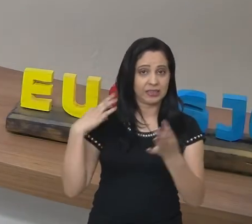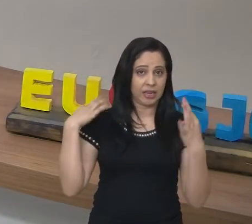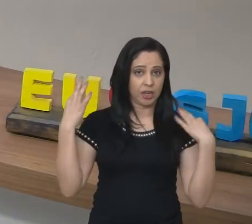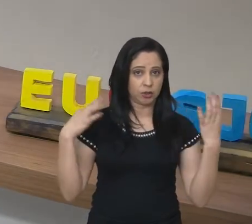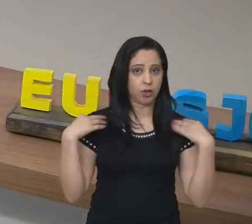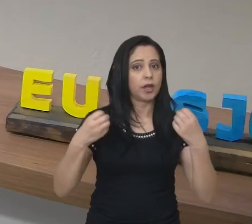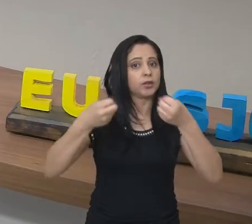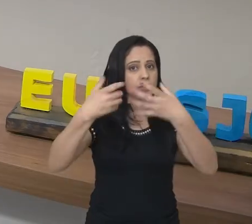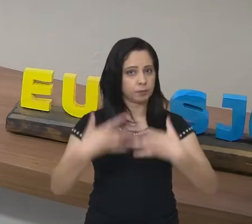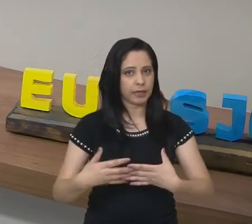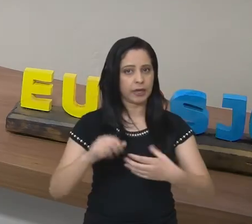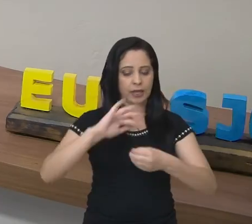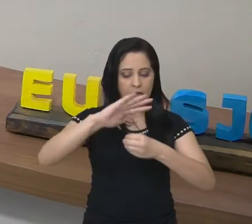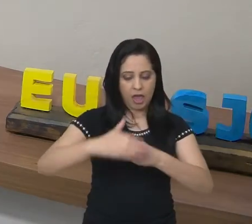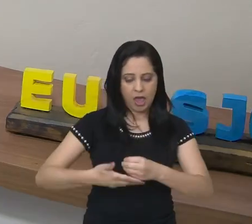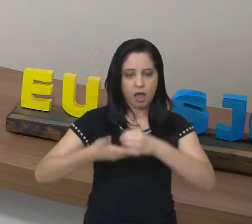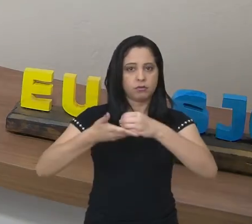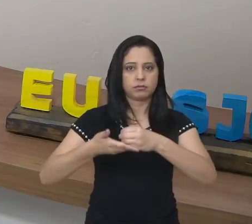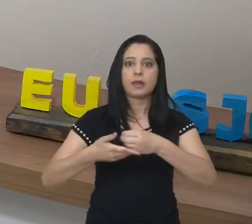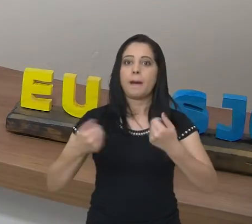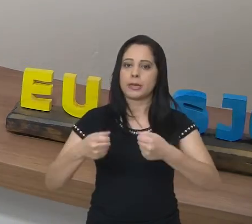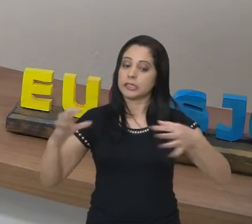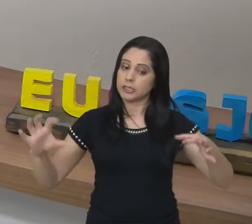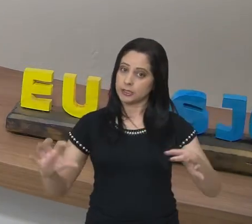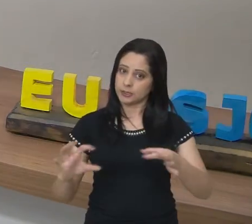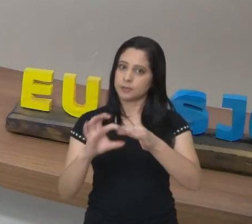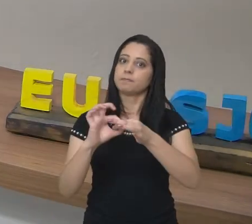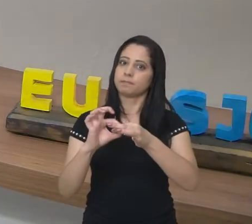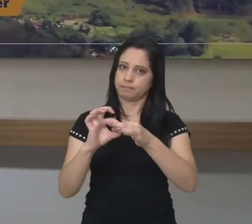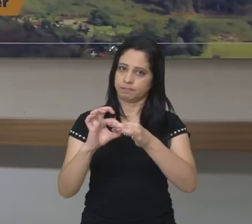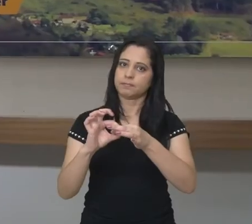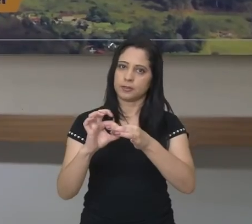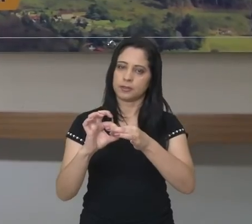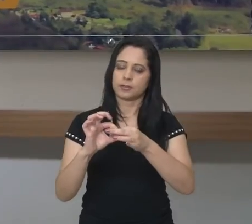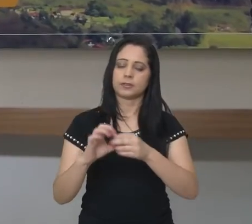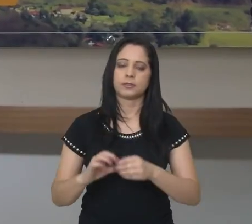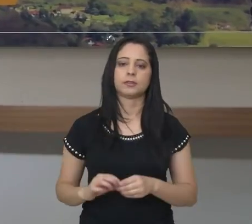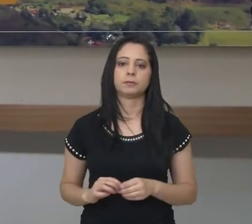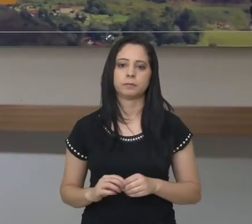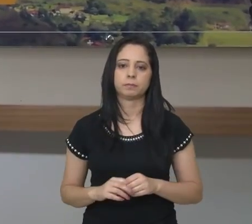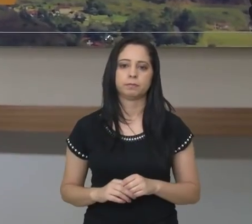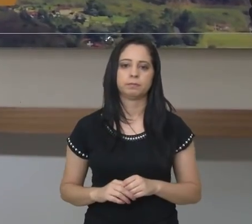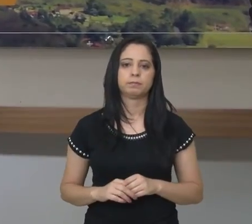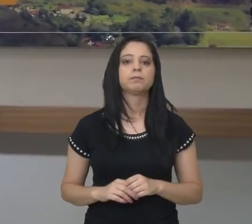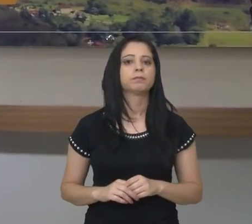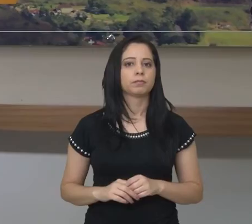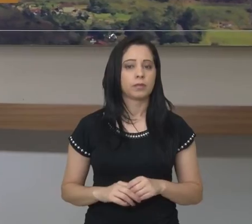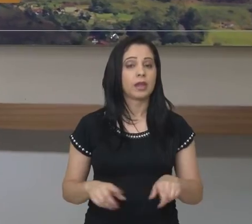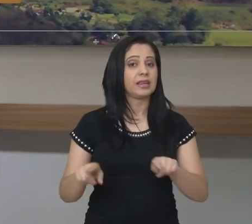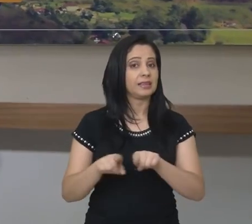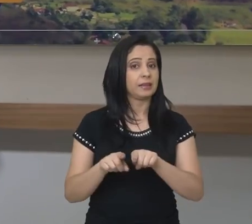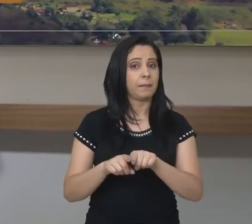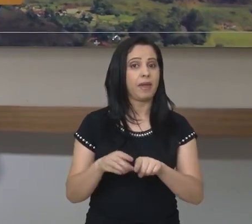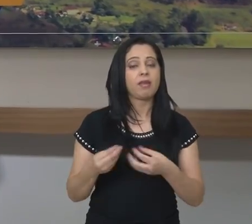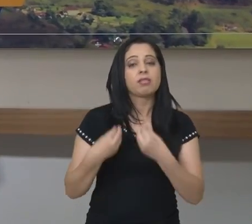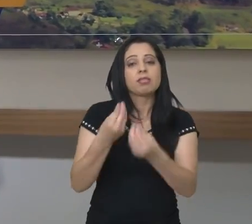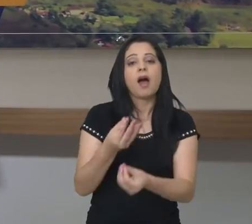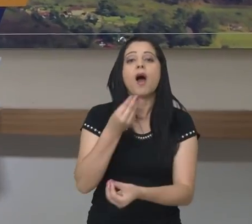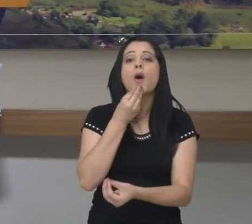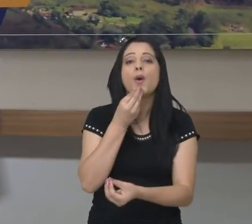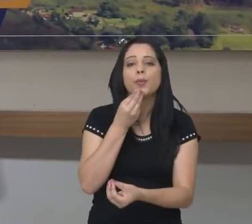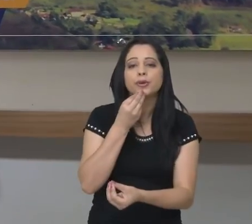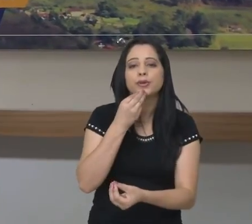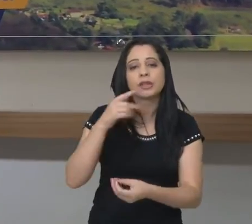de Turismo reforça que a sustentabilidade faz parte do cerne para o desenvolvimento de um turismo que vá integrar o